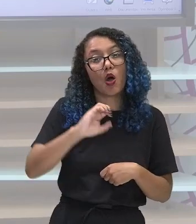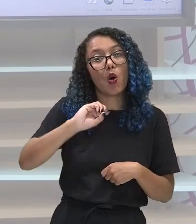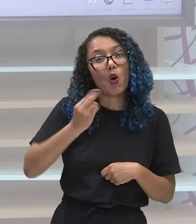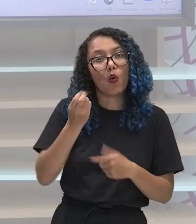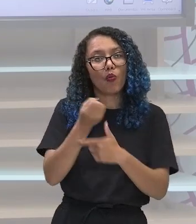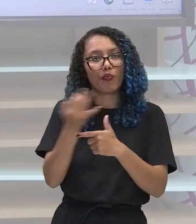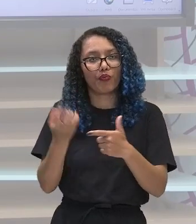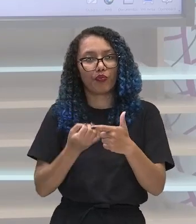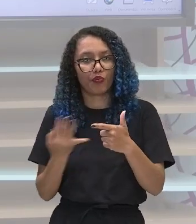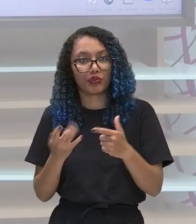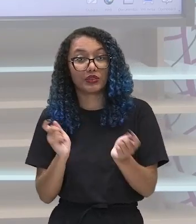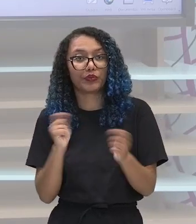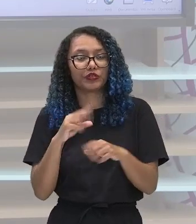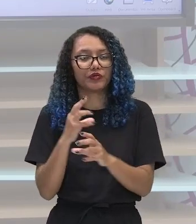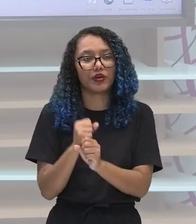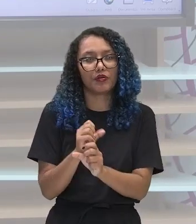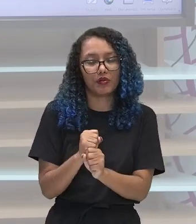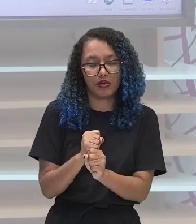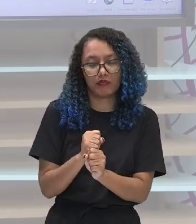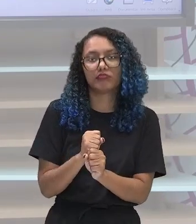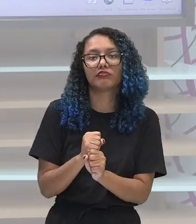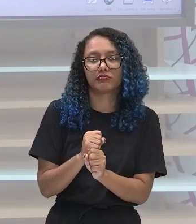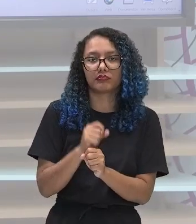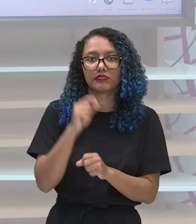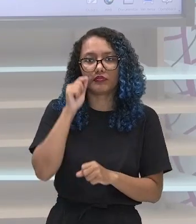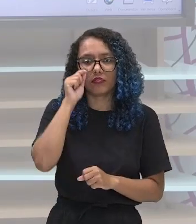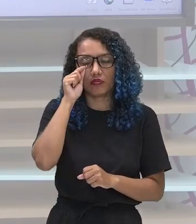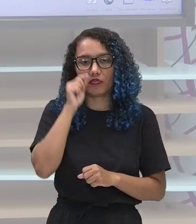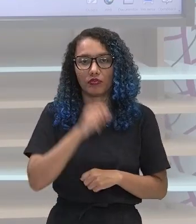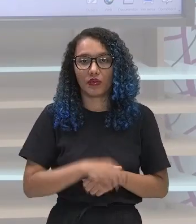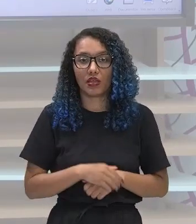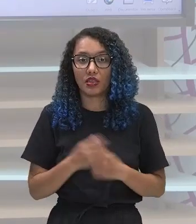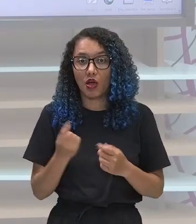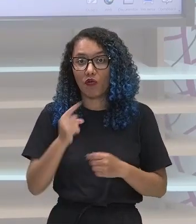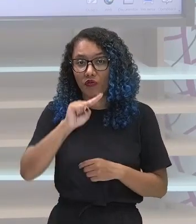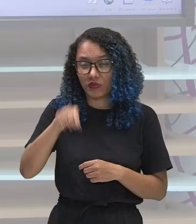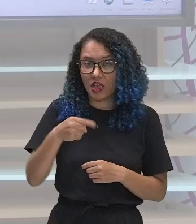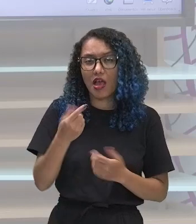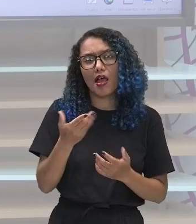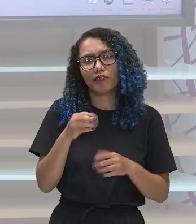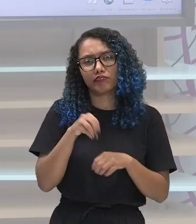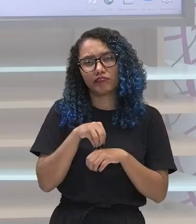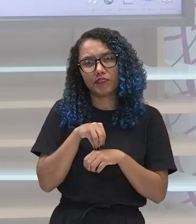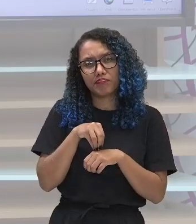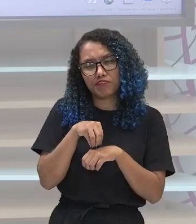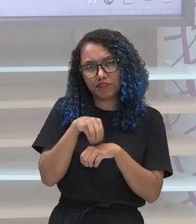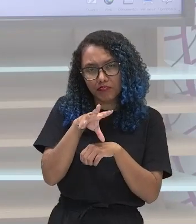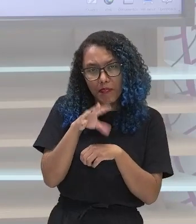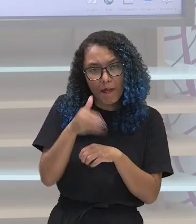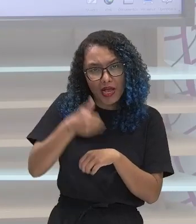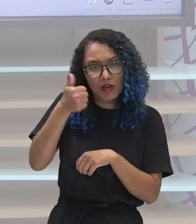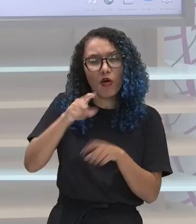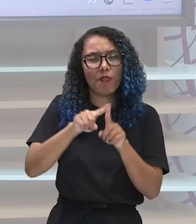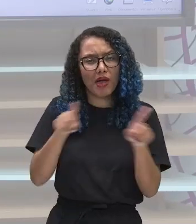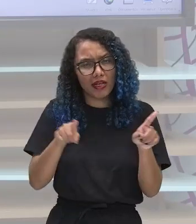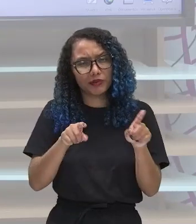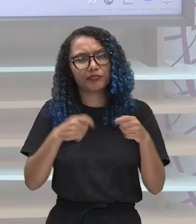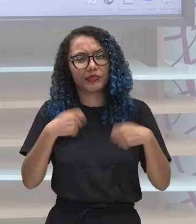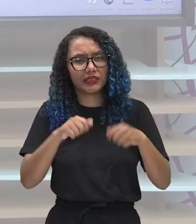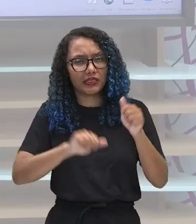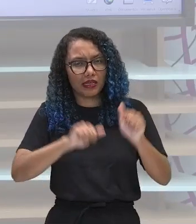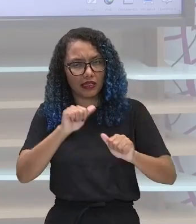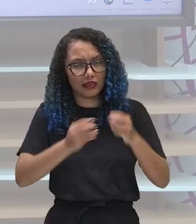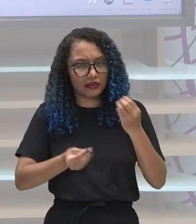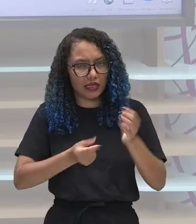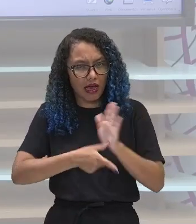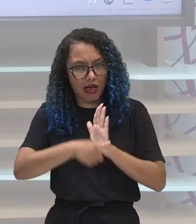fração, tá? Em decimal, na maioria das vezes, é o mais recomendado, mas você vai analisar caso a caso. Vou fazer aqui também como se fosse em